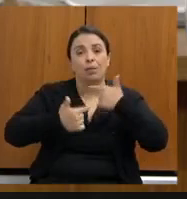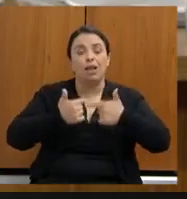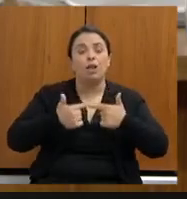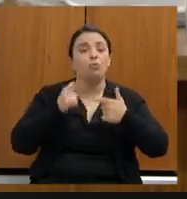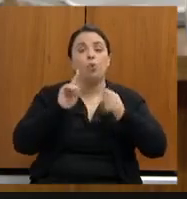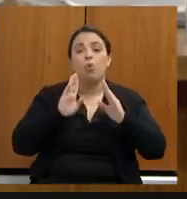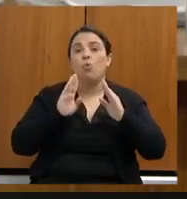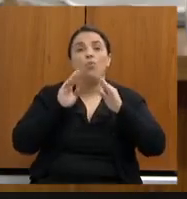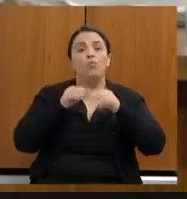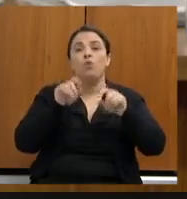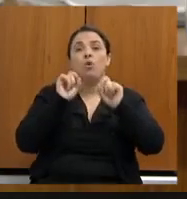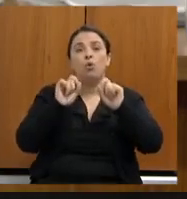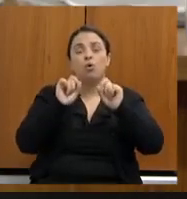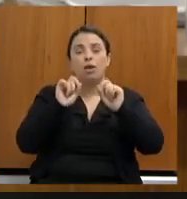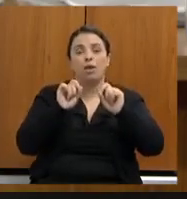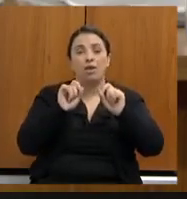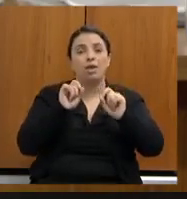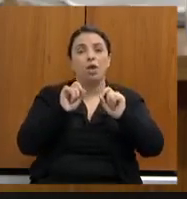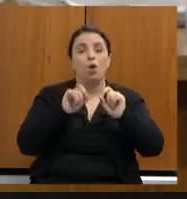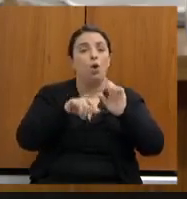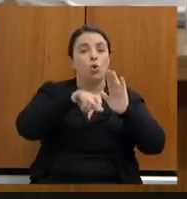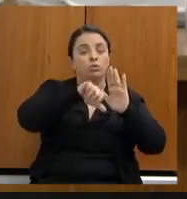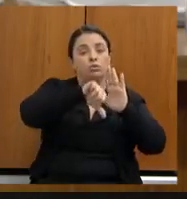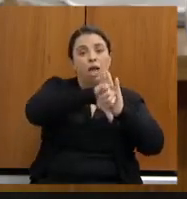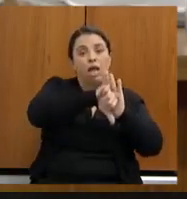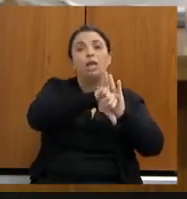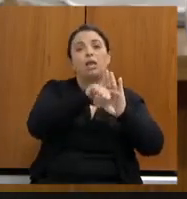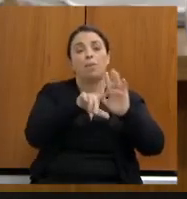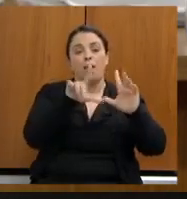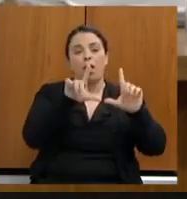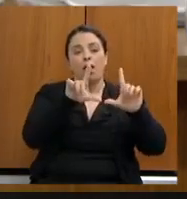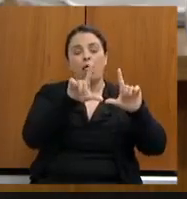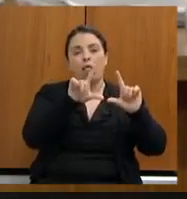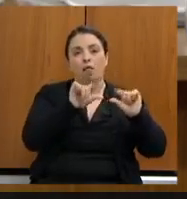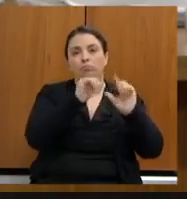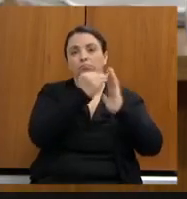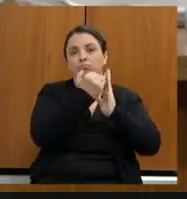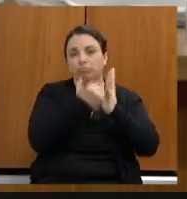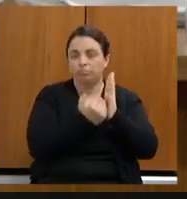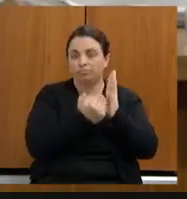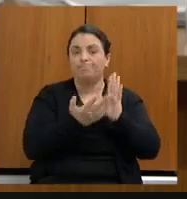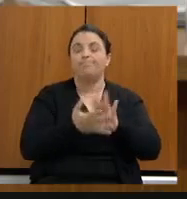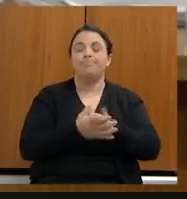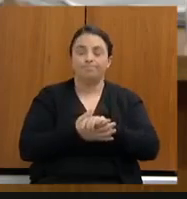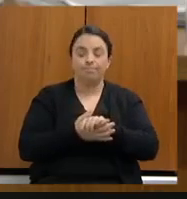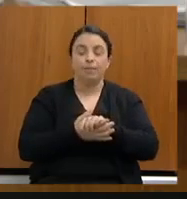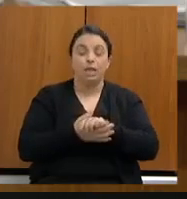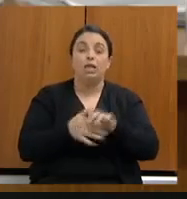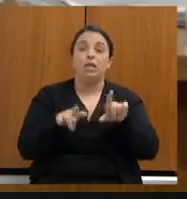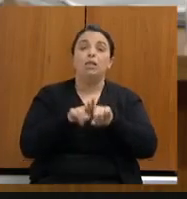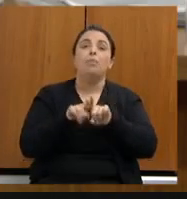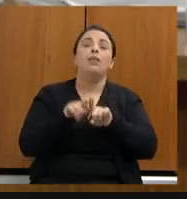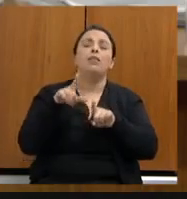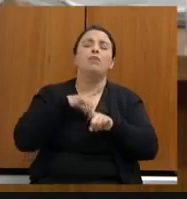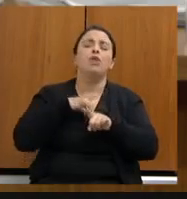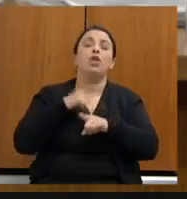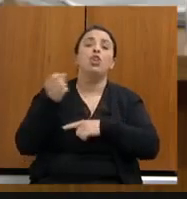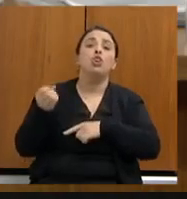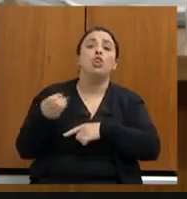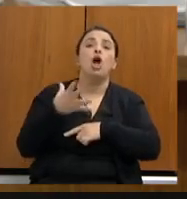E além disso houve a criação também existe o andamento de novas unidades